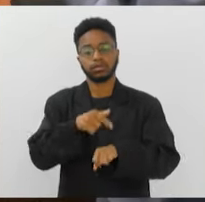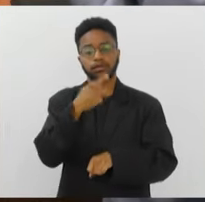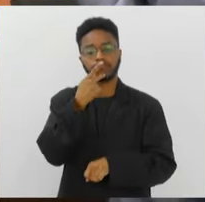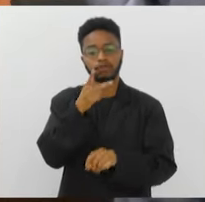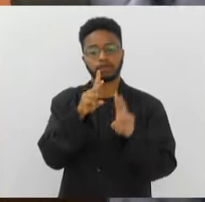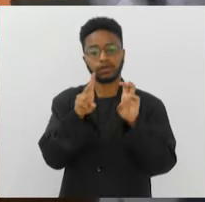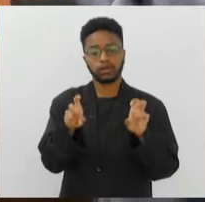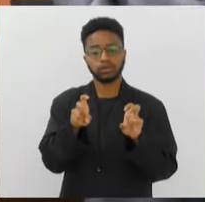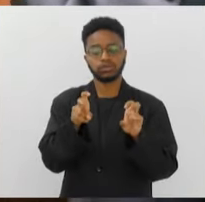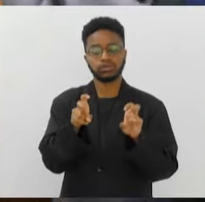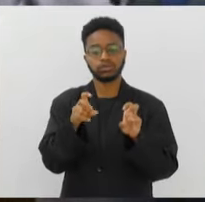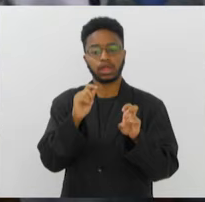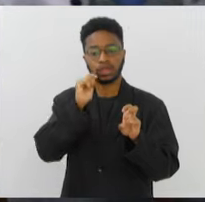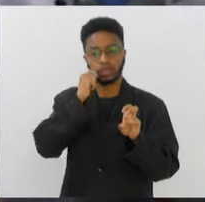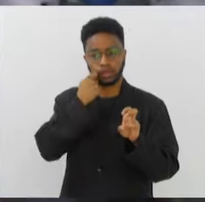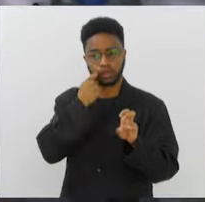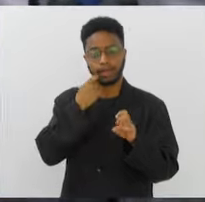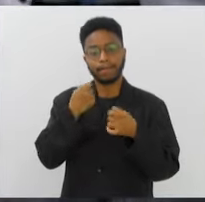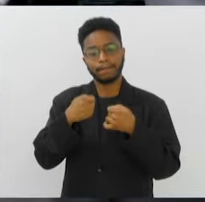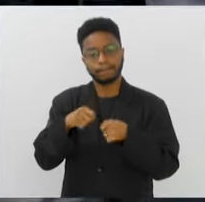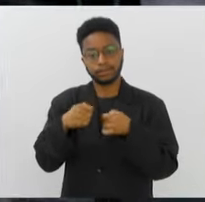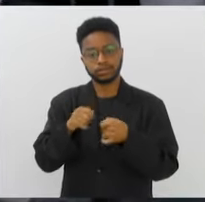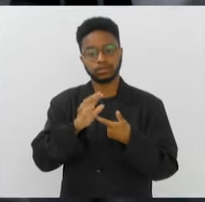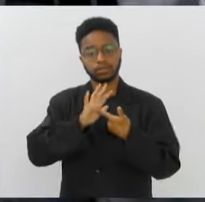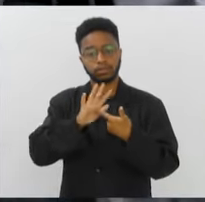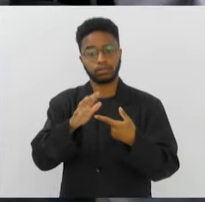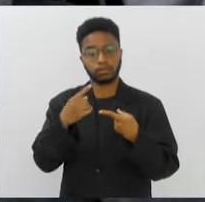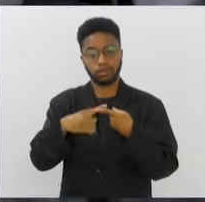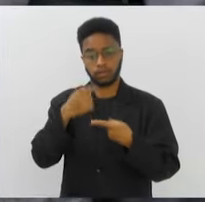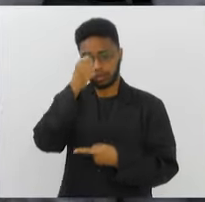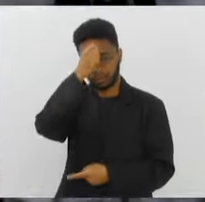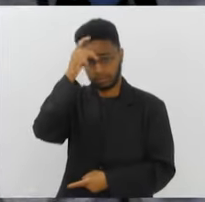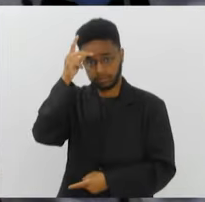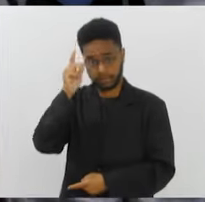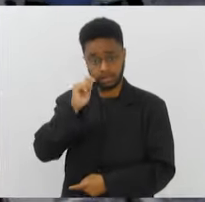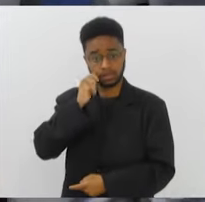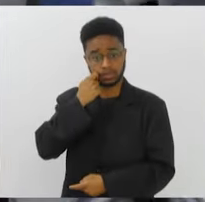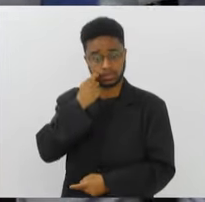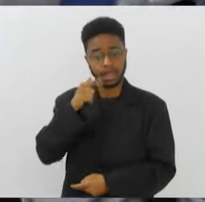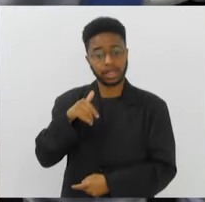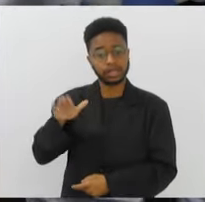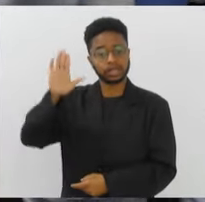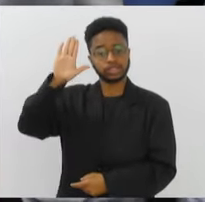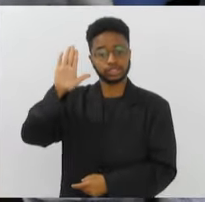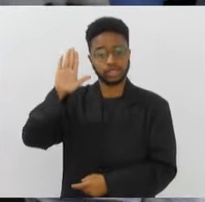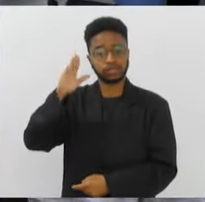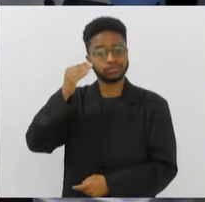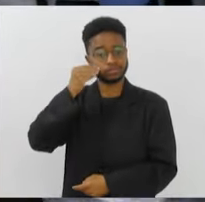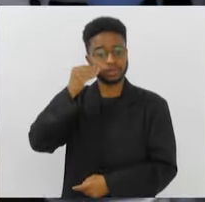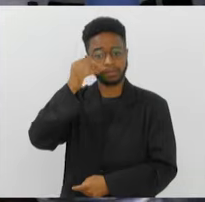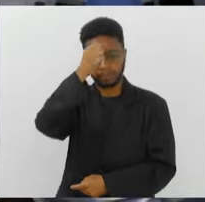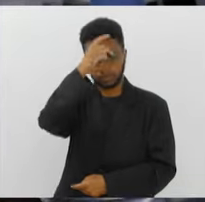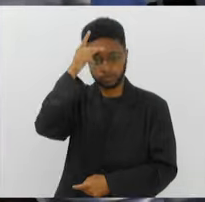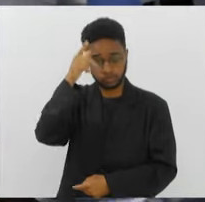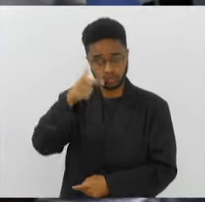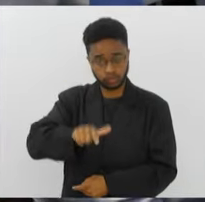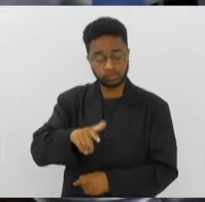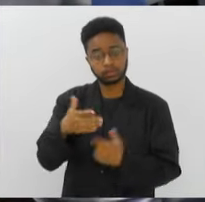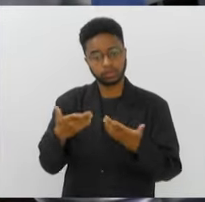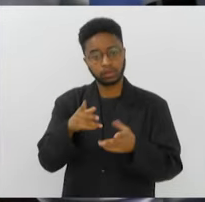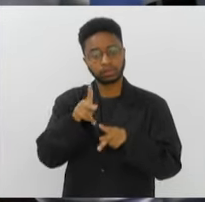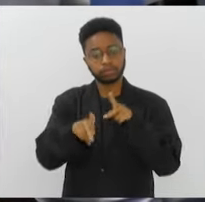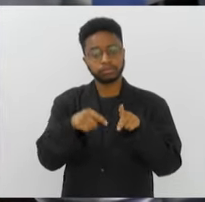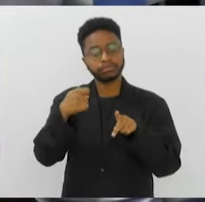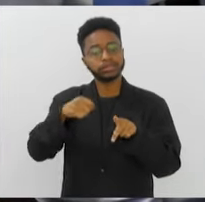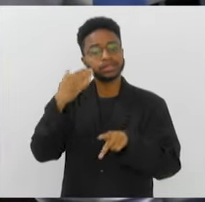tem que vir à tona, porque o prefeito Eduardo Paes, ele é candidato à reeleição. E a população tem que entender que a Secretaria